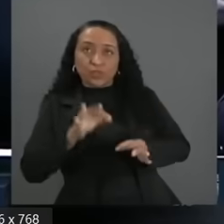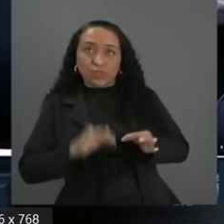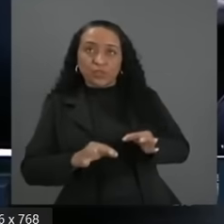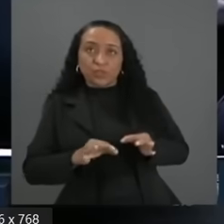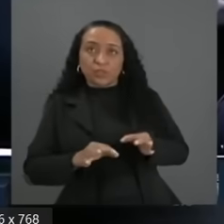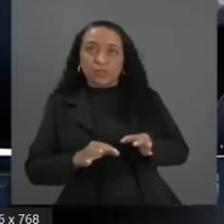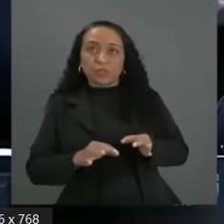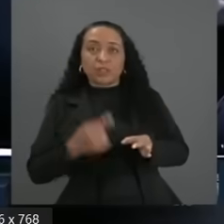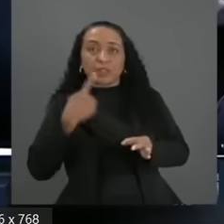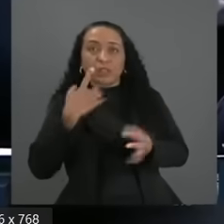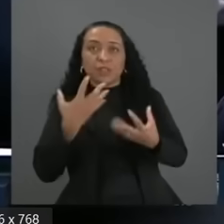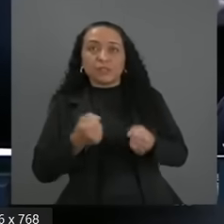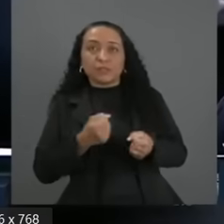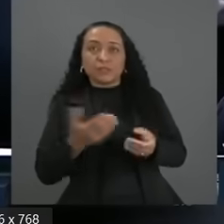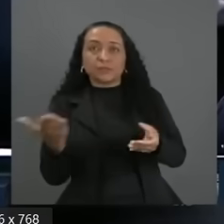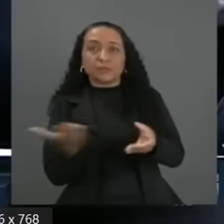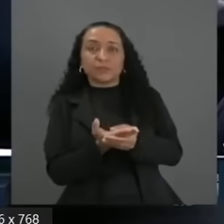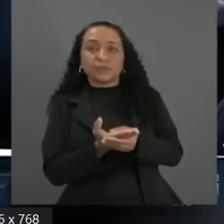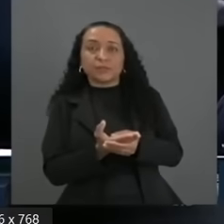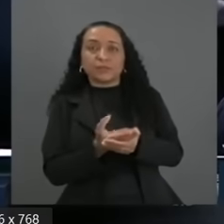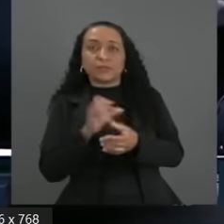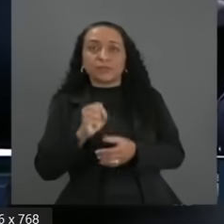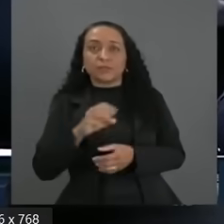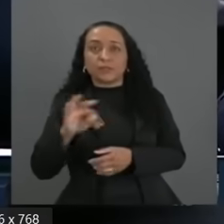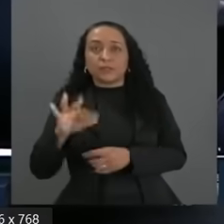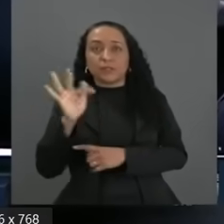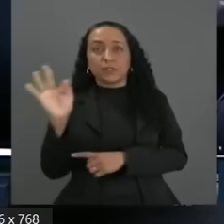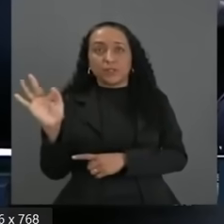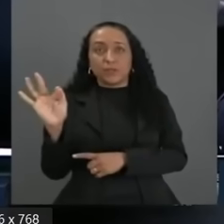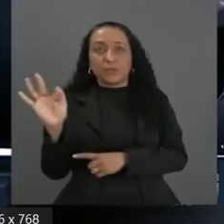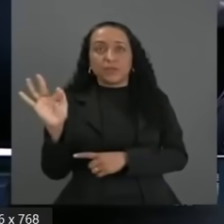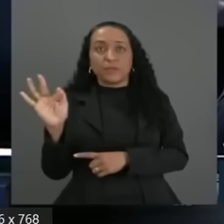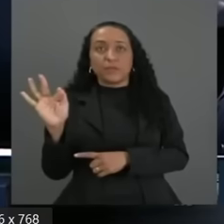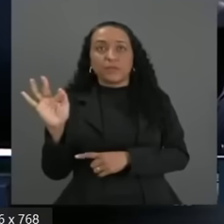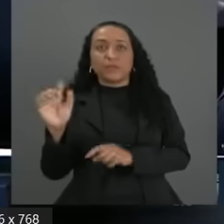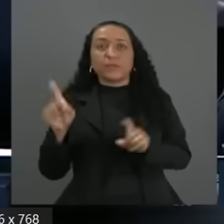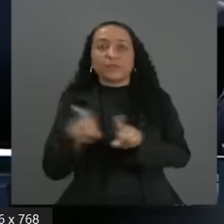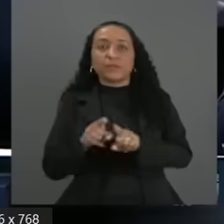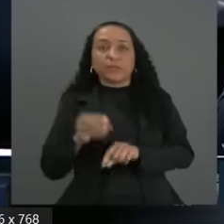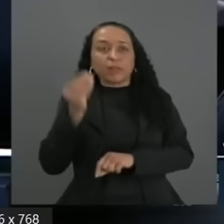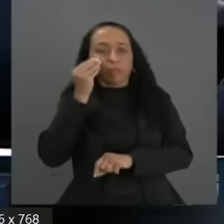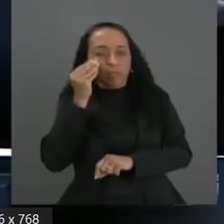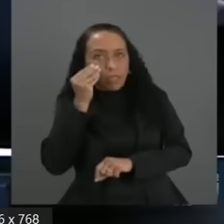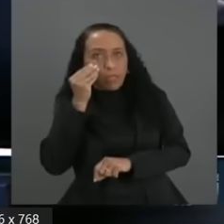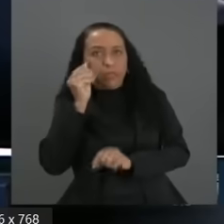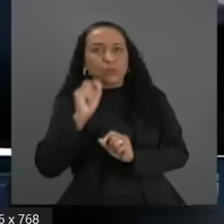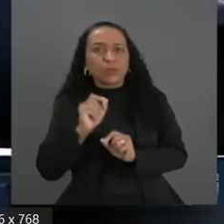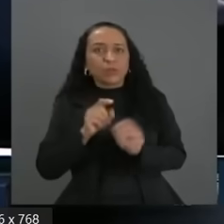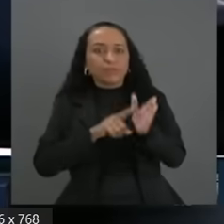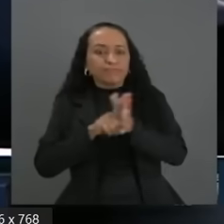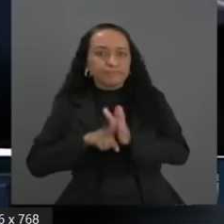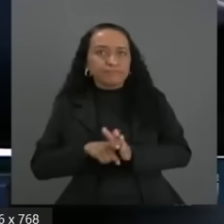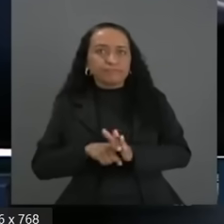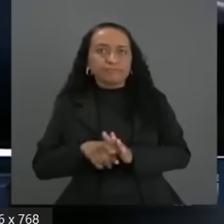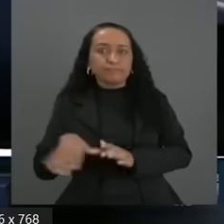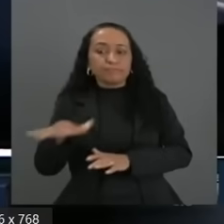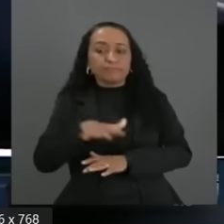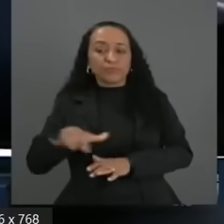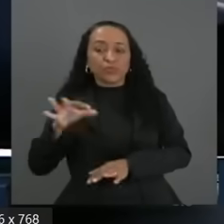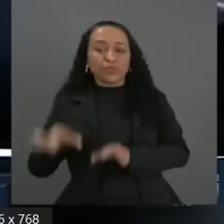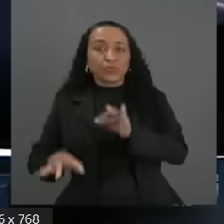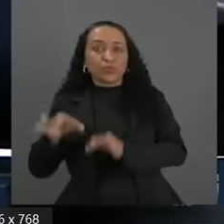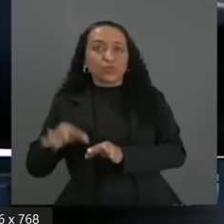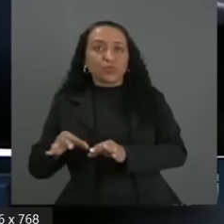que vamos impetrar ao Supremo Tribunal Federal e buscando, no ponto de vista jurídico